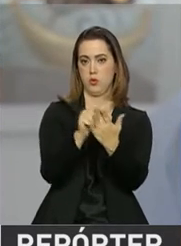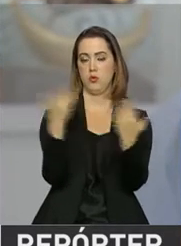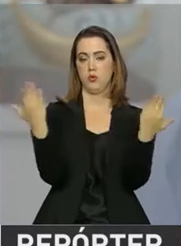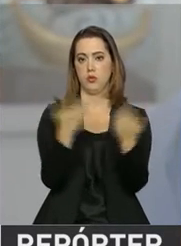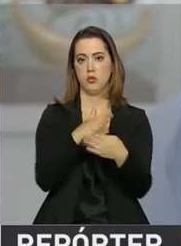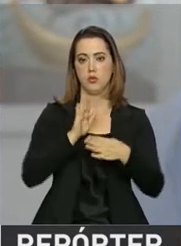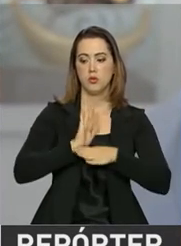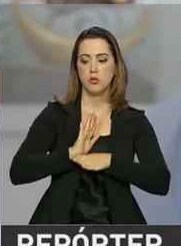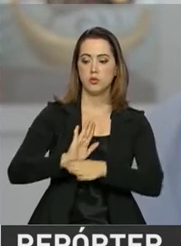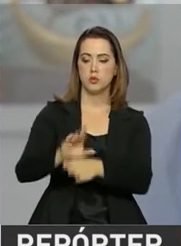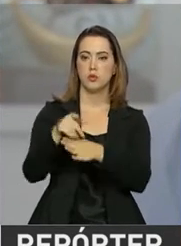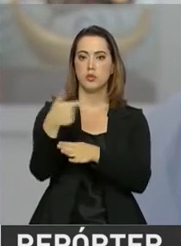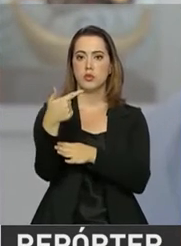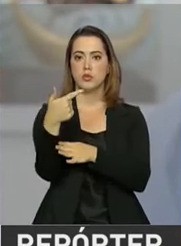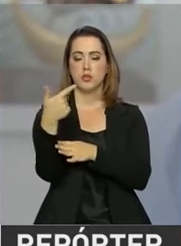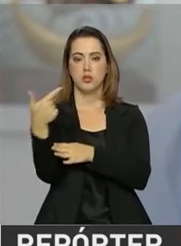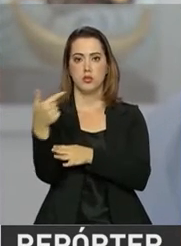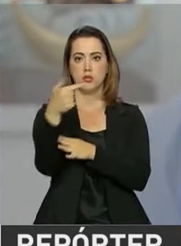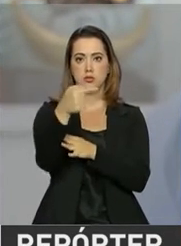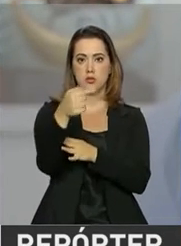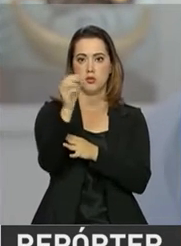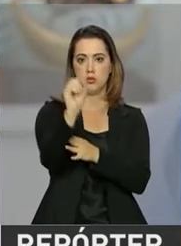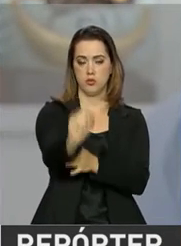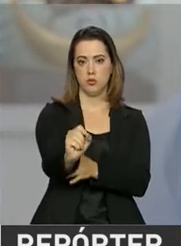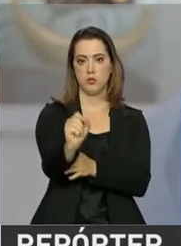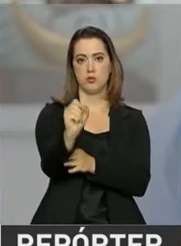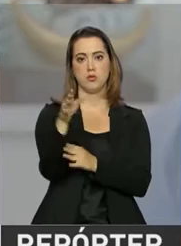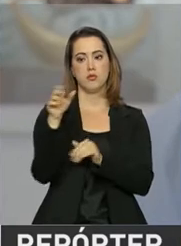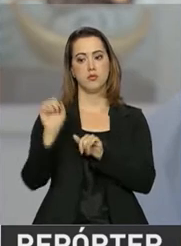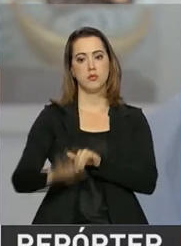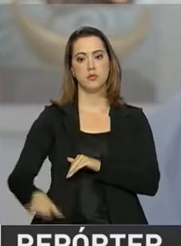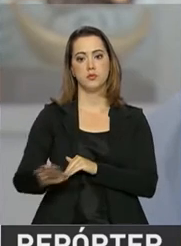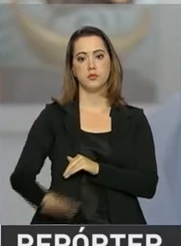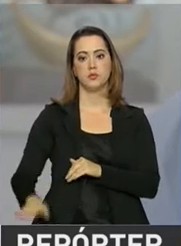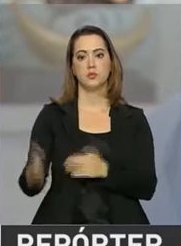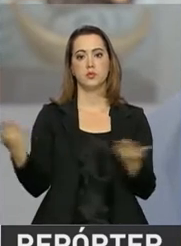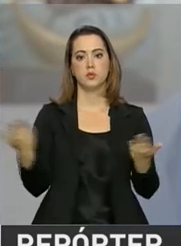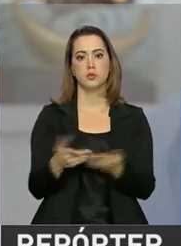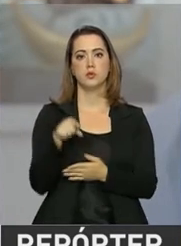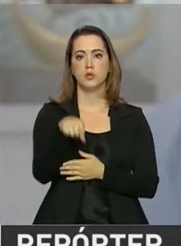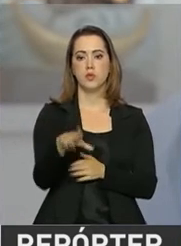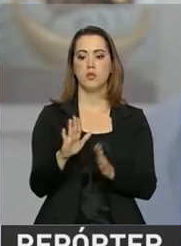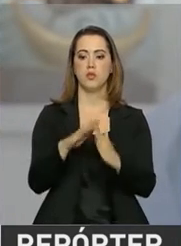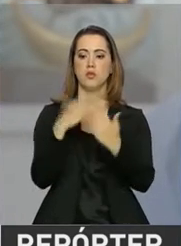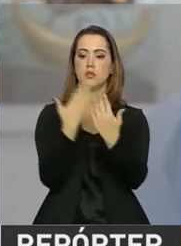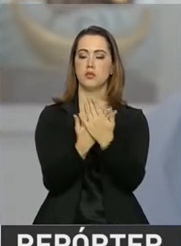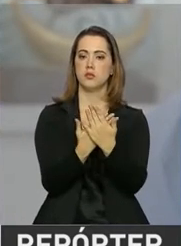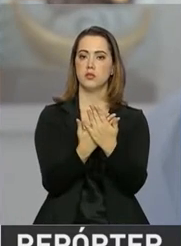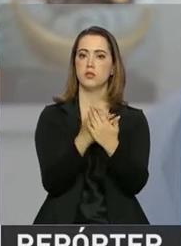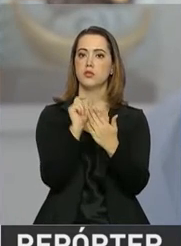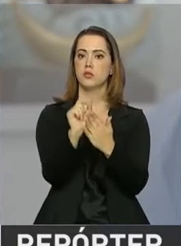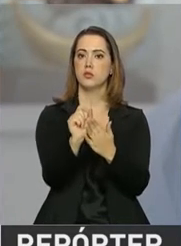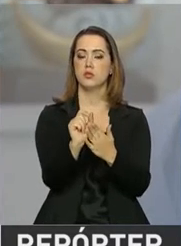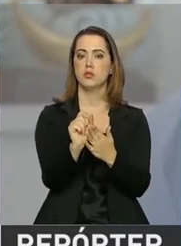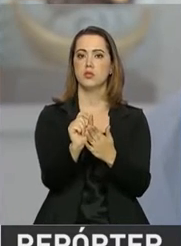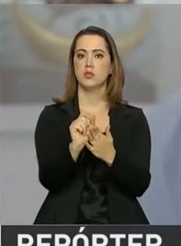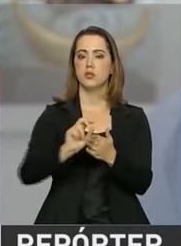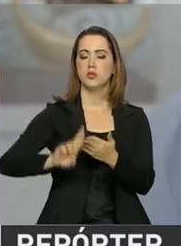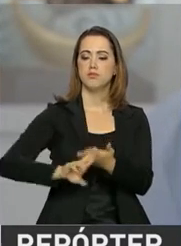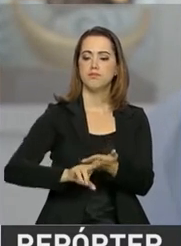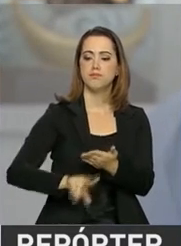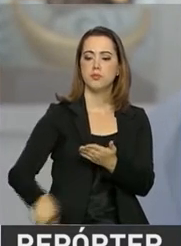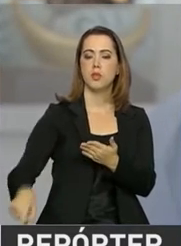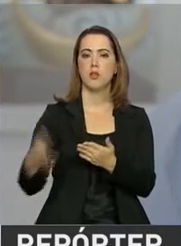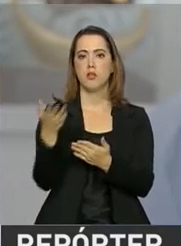assistem 270 crianças. 270 crianças. Então, nesta escola são